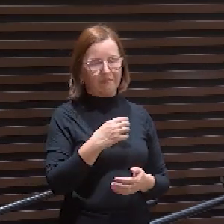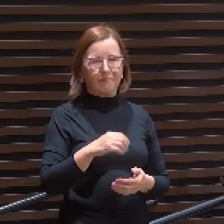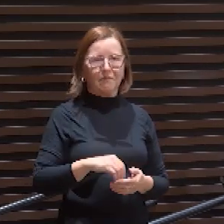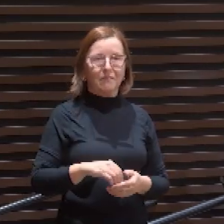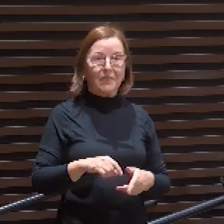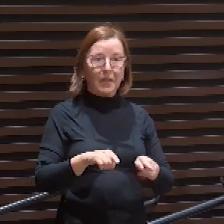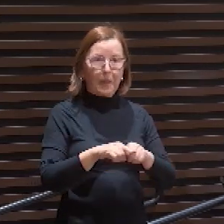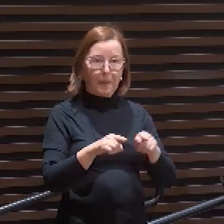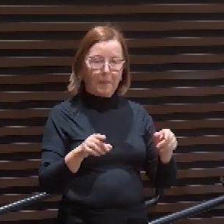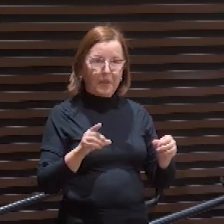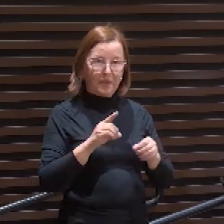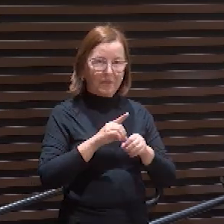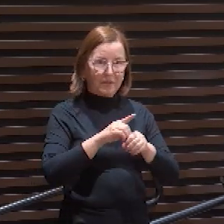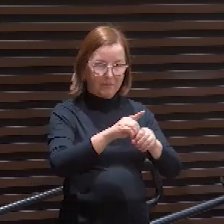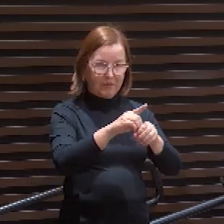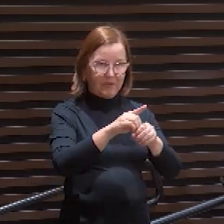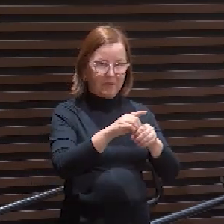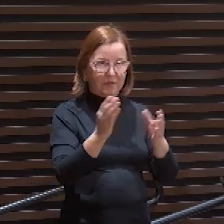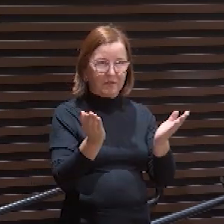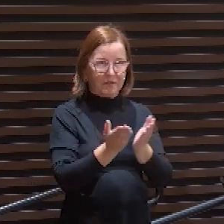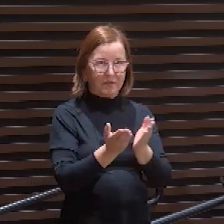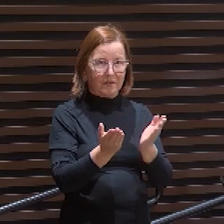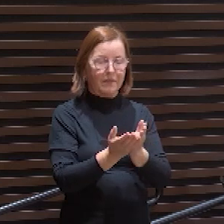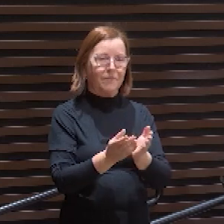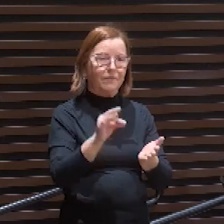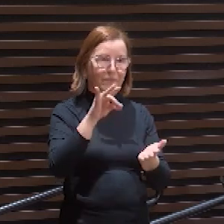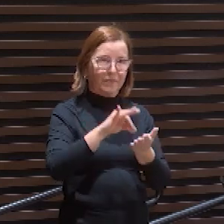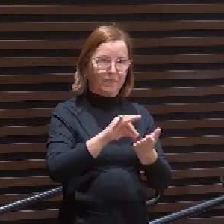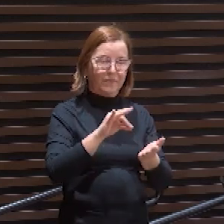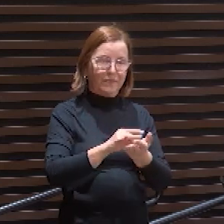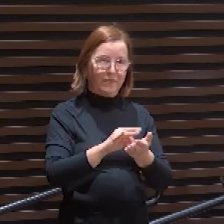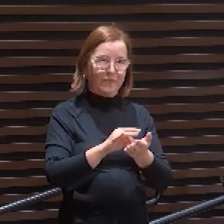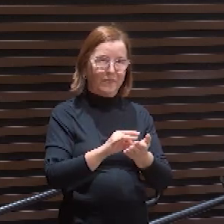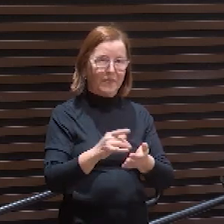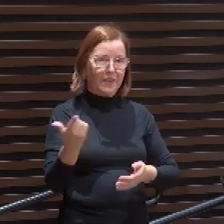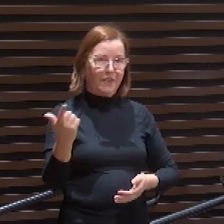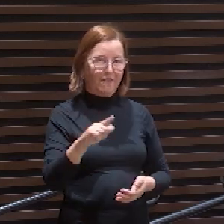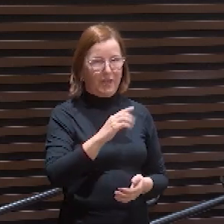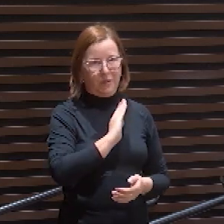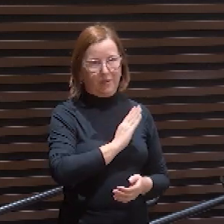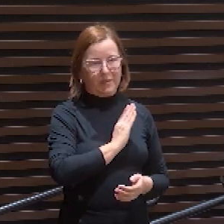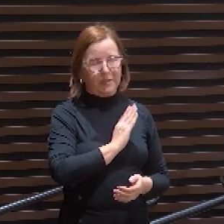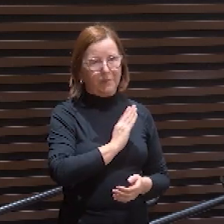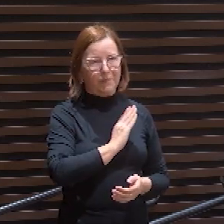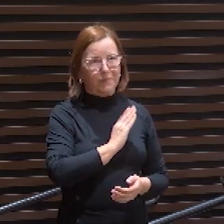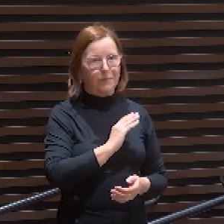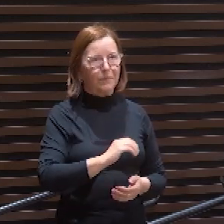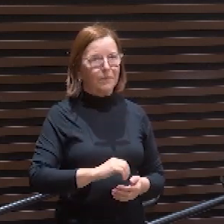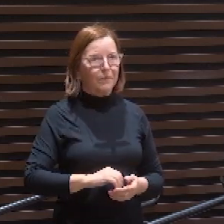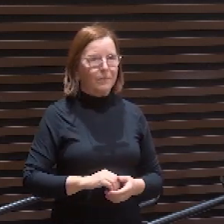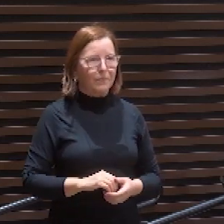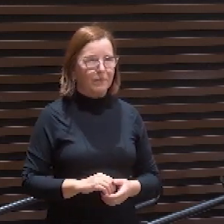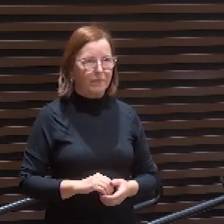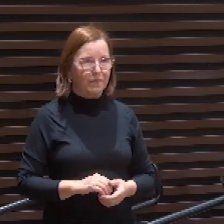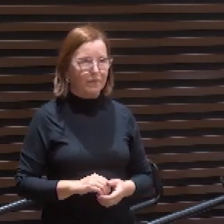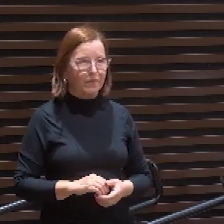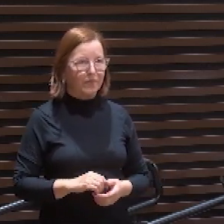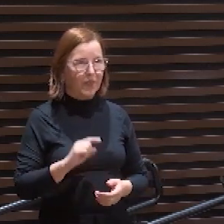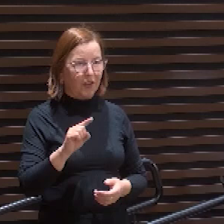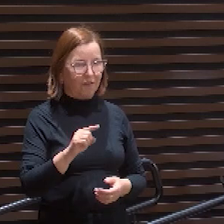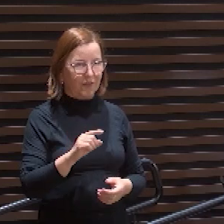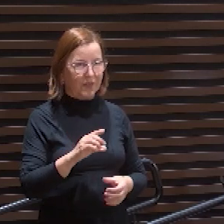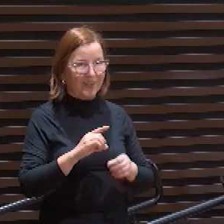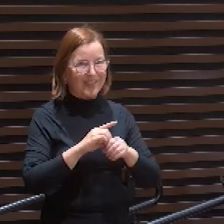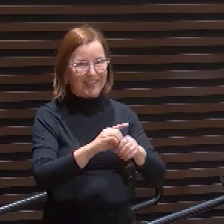Mas a contribuição cristã legítima é aquela que vem do coração. E você contribui